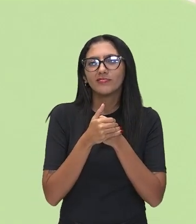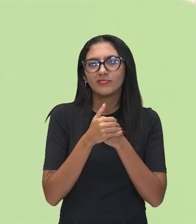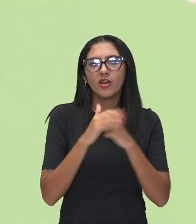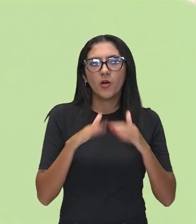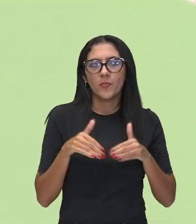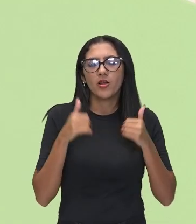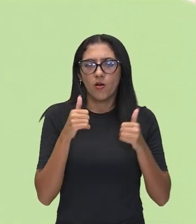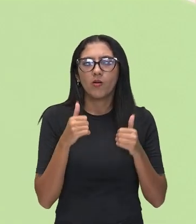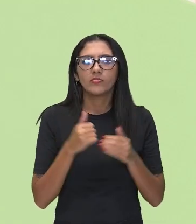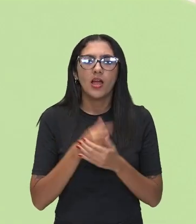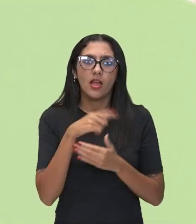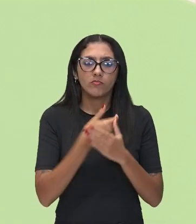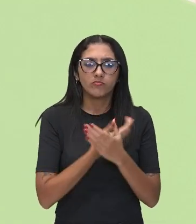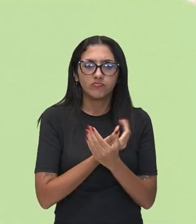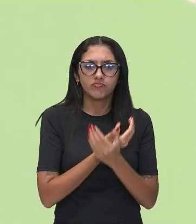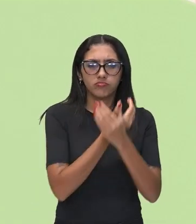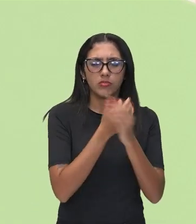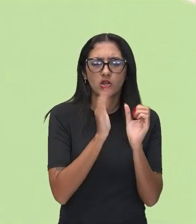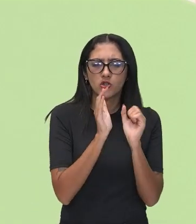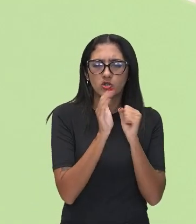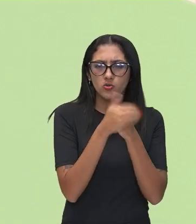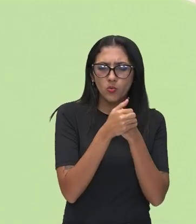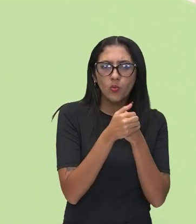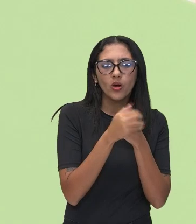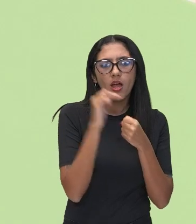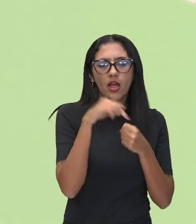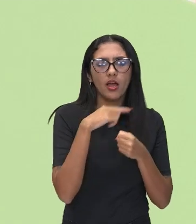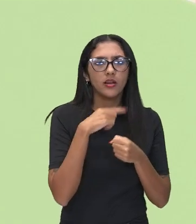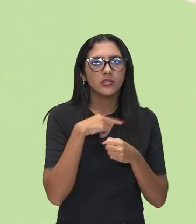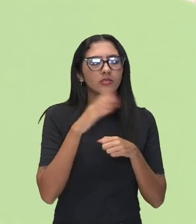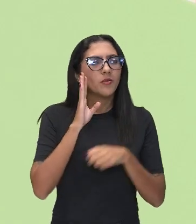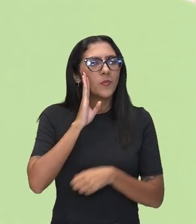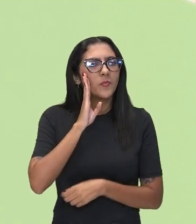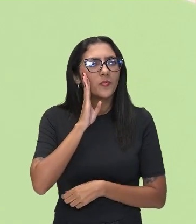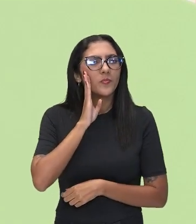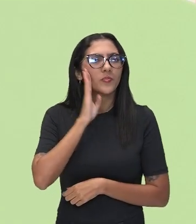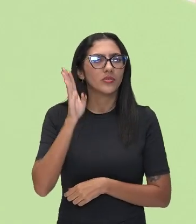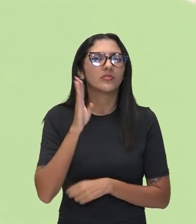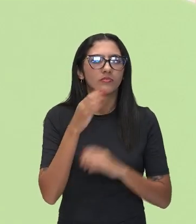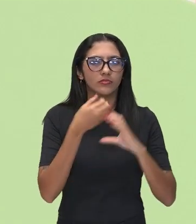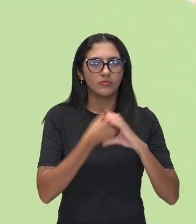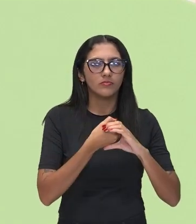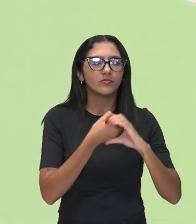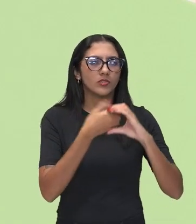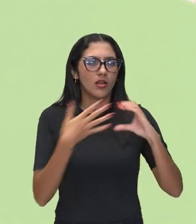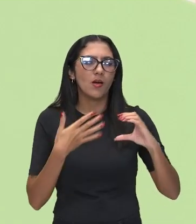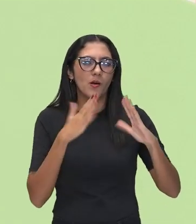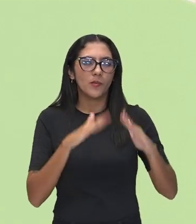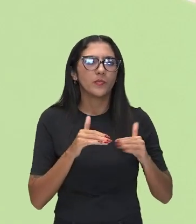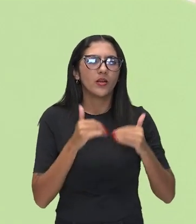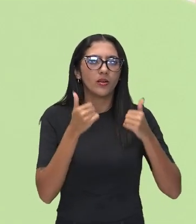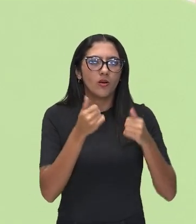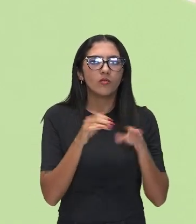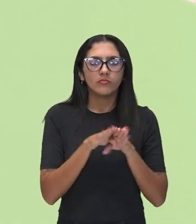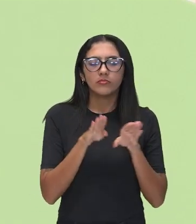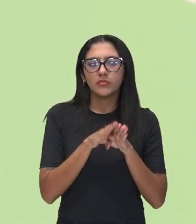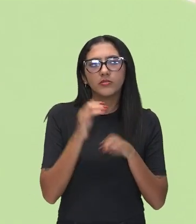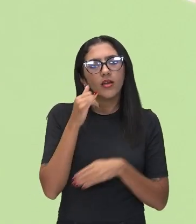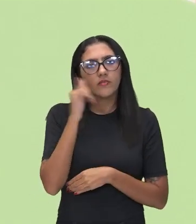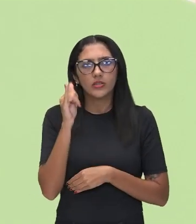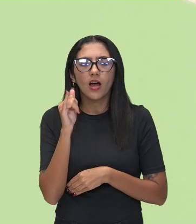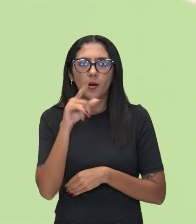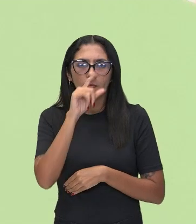mariposa escura, após a Revolução Industrial, pôde se camuflar melhor e não ser encontrada